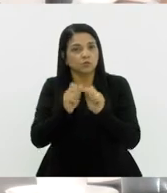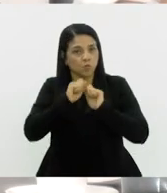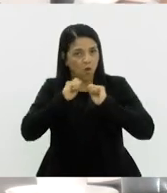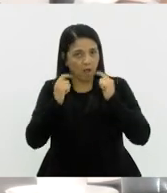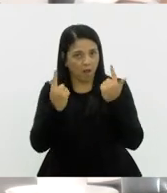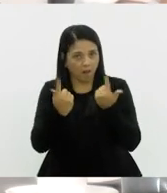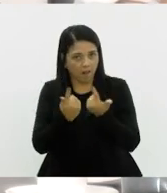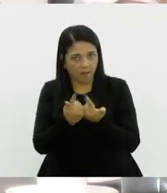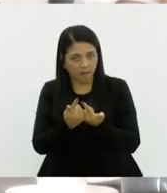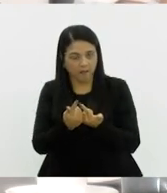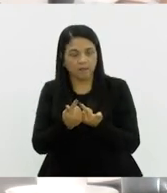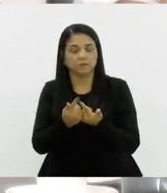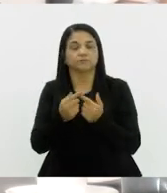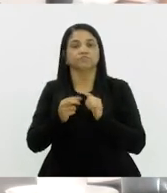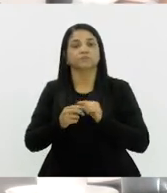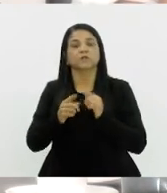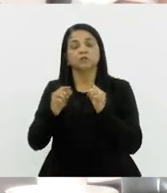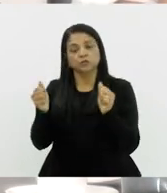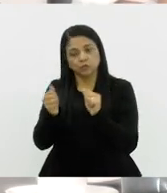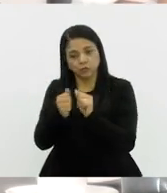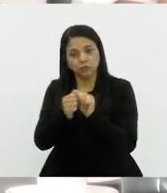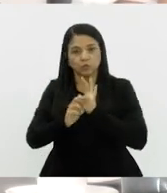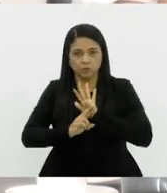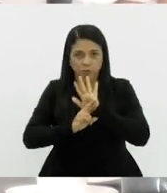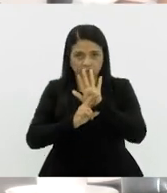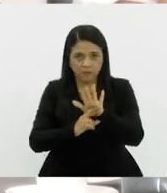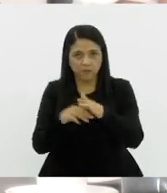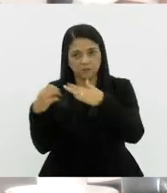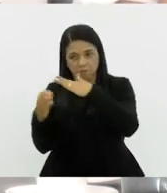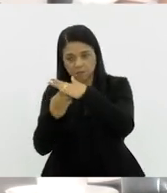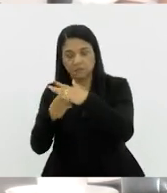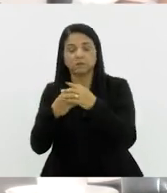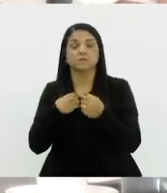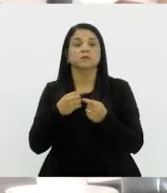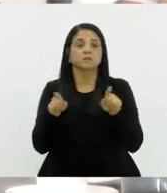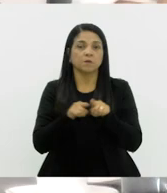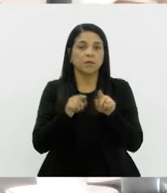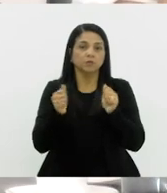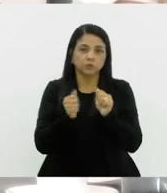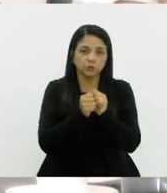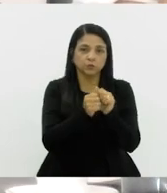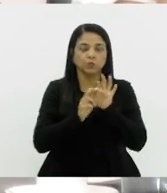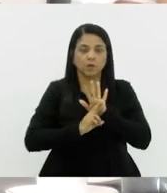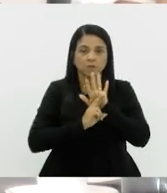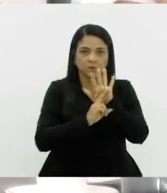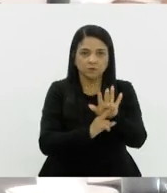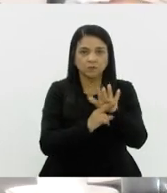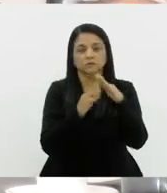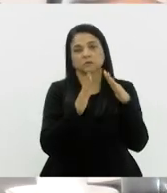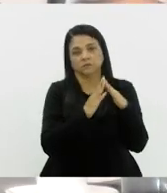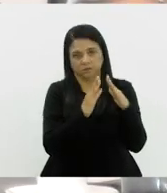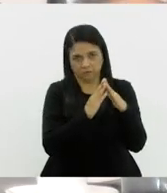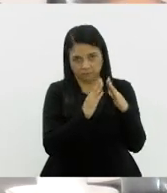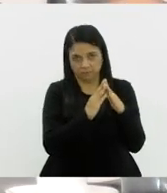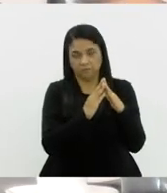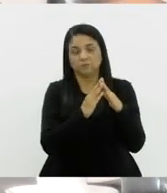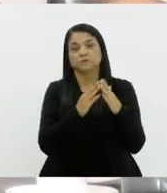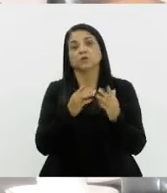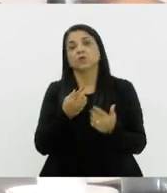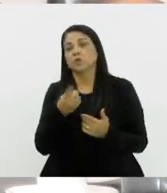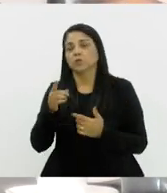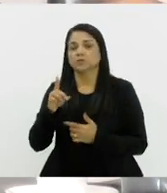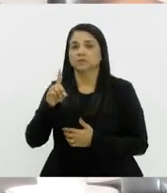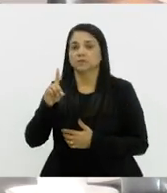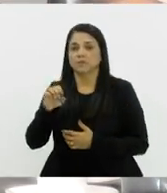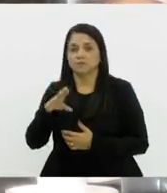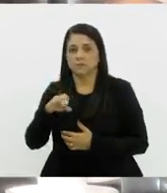Legislativa, juntamente com os representantes das empresas, juntamente com os representantes dos moradores, e o DSEA e eventuais outros órgãos. A ANAC